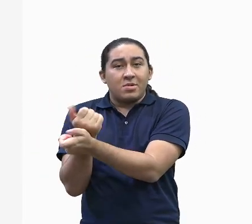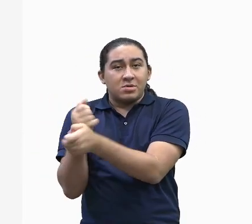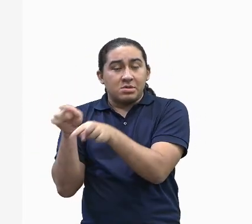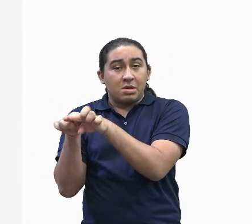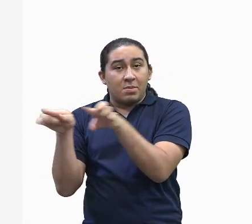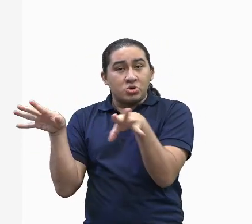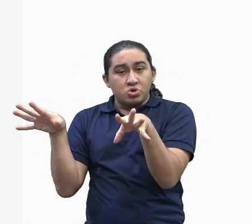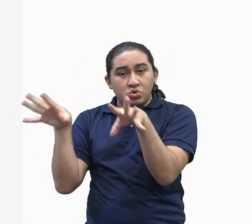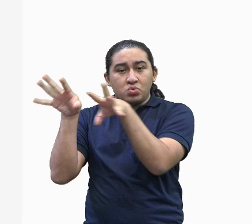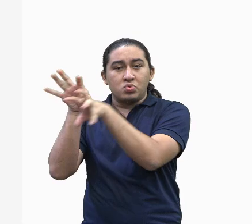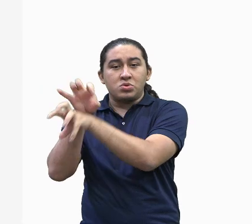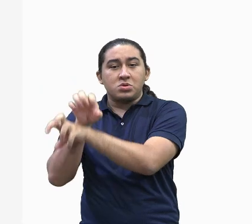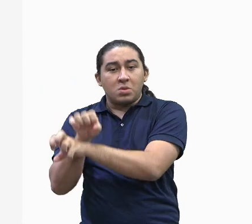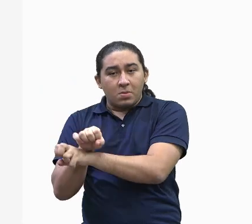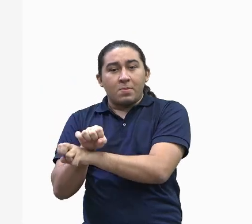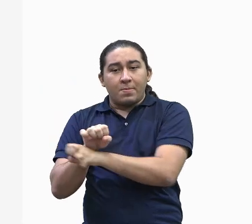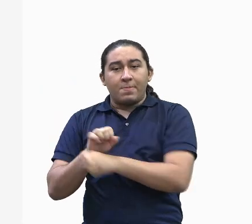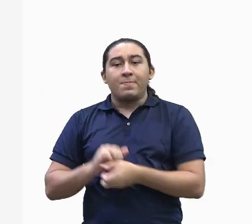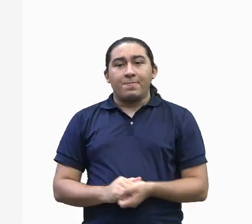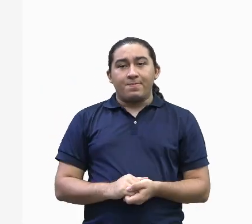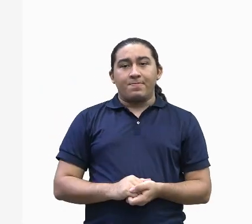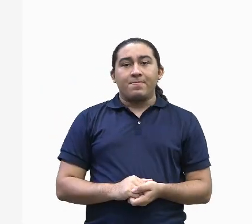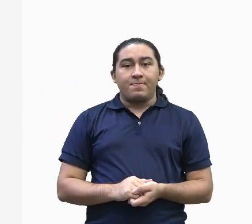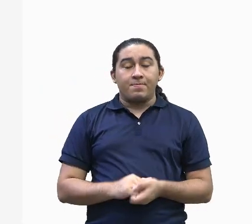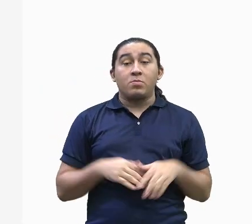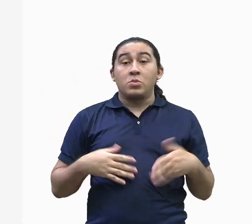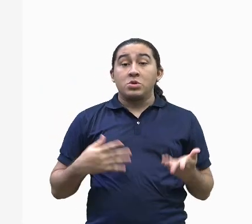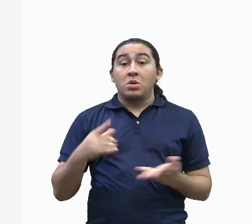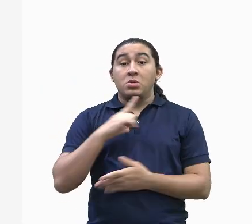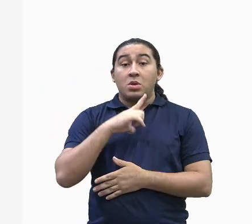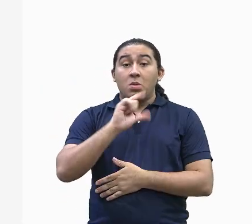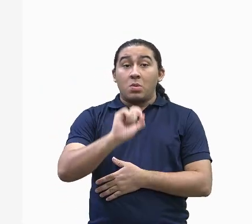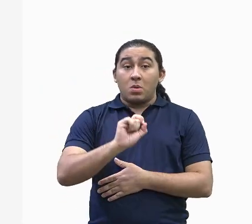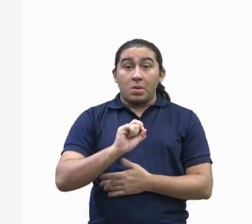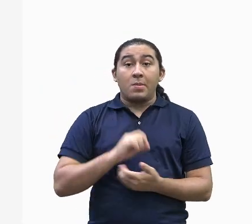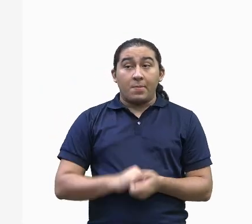encantos e sombras. Então, nós temos aí